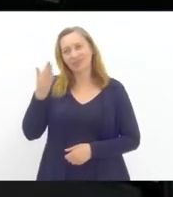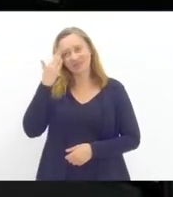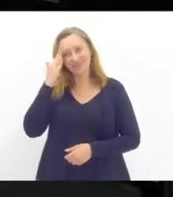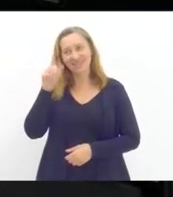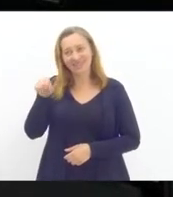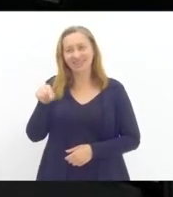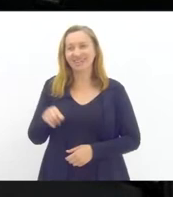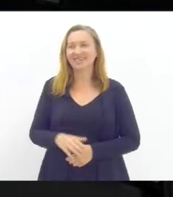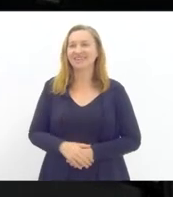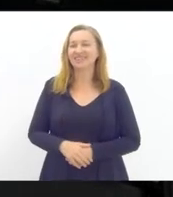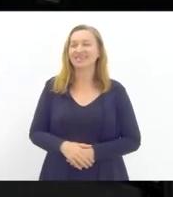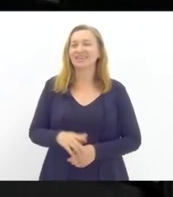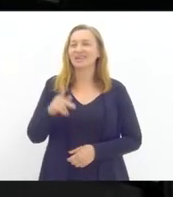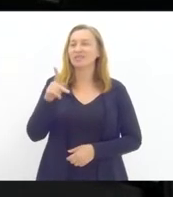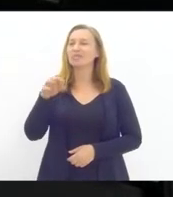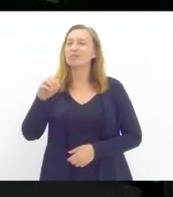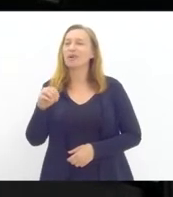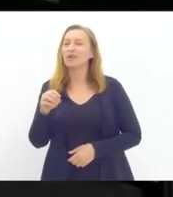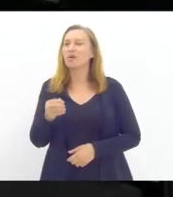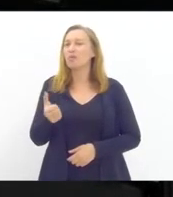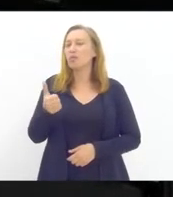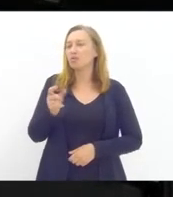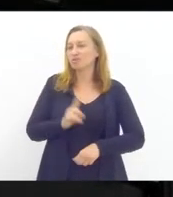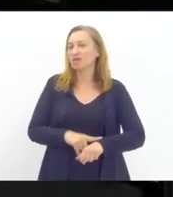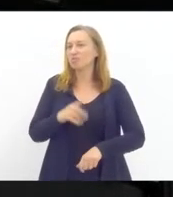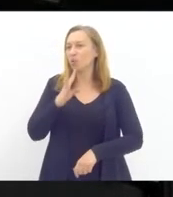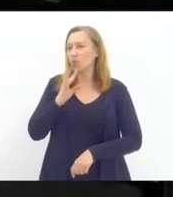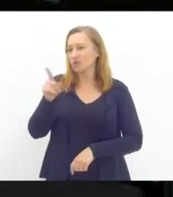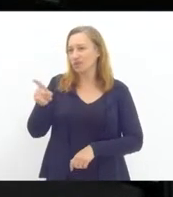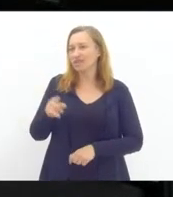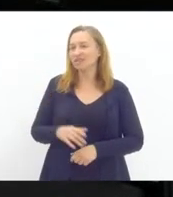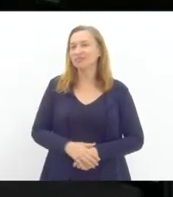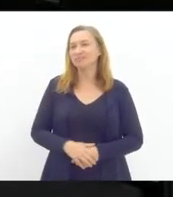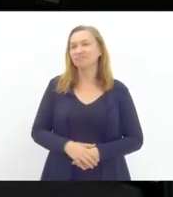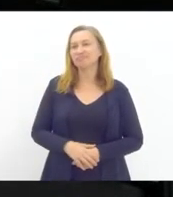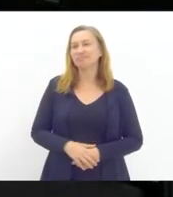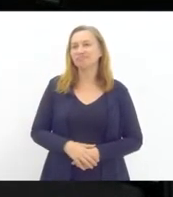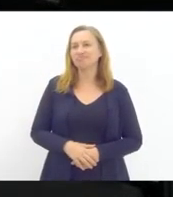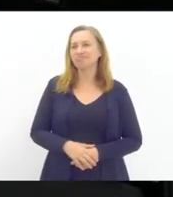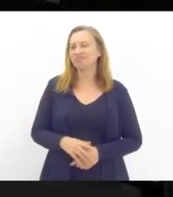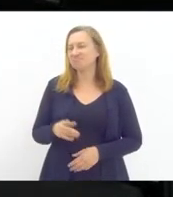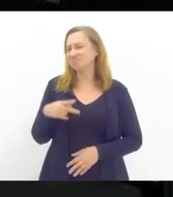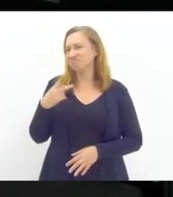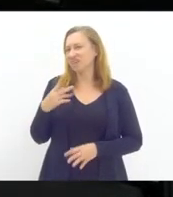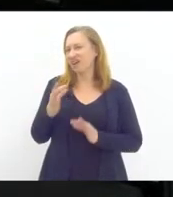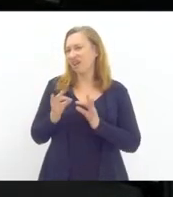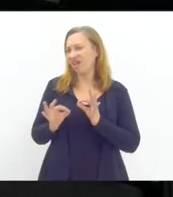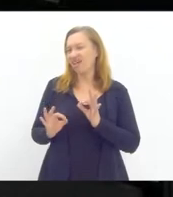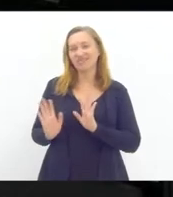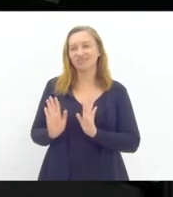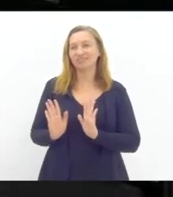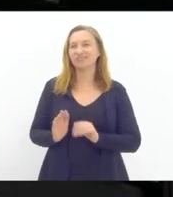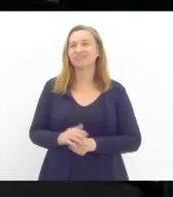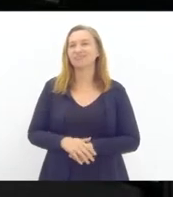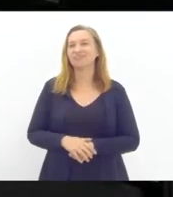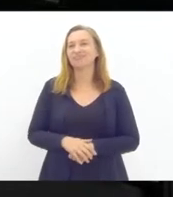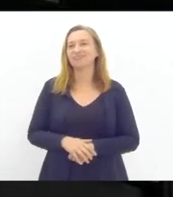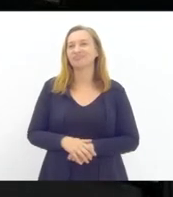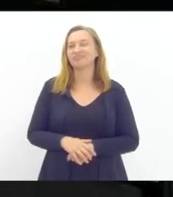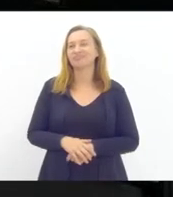isso O Paulo tem pouco tempo que eu conheço o ganime Tá e sem bajulação puxação de saco